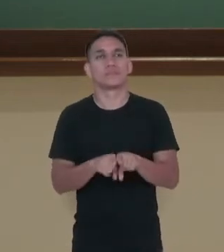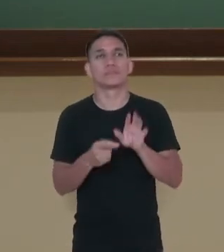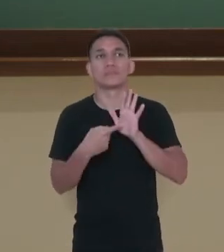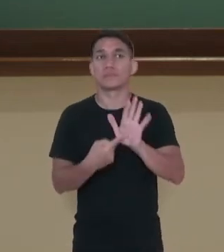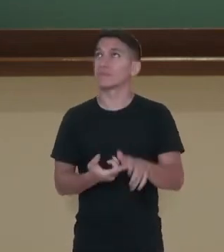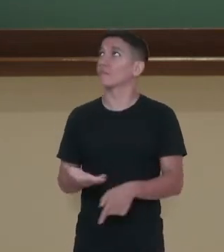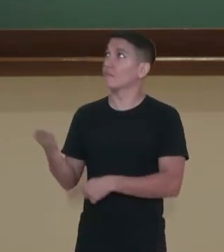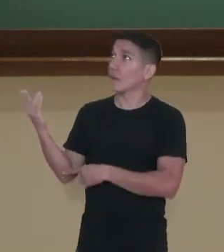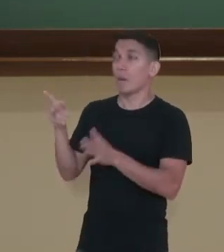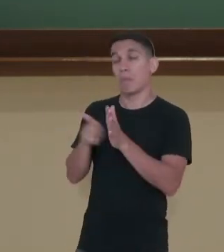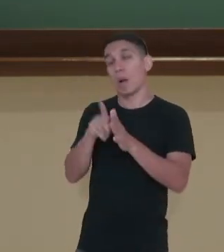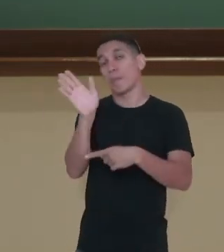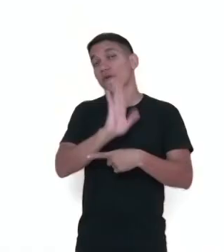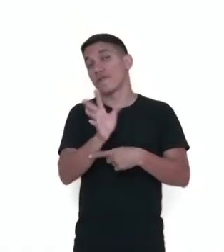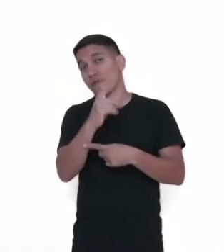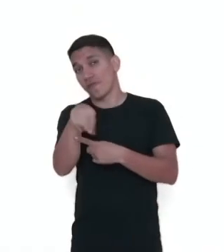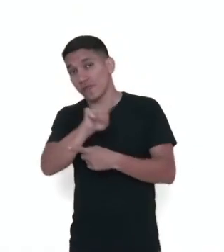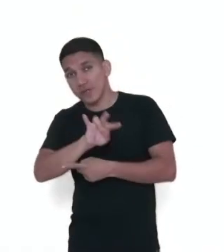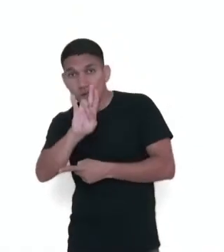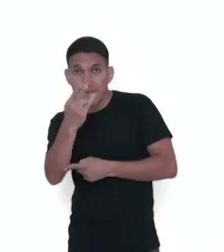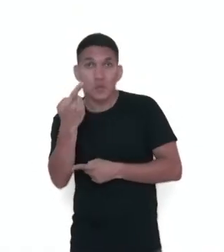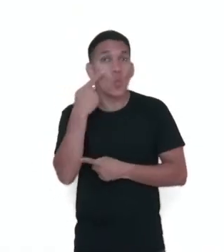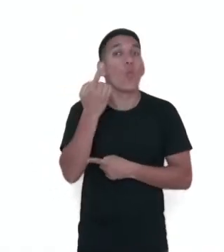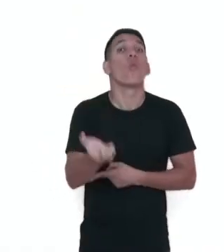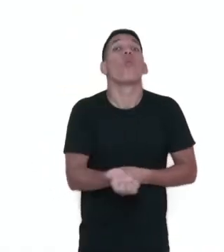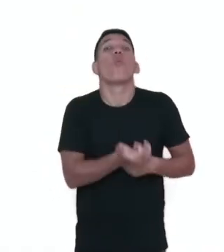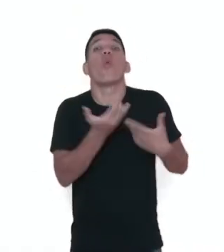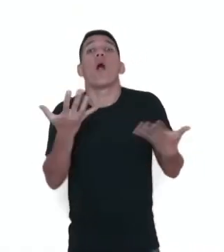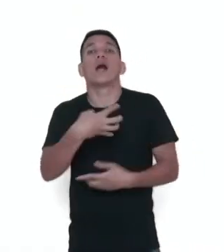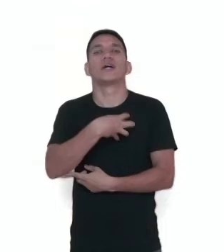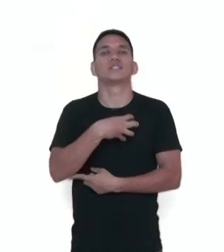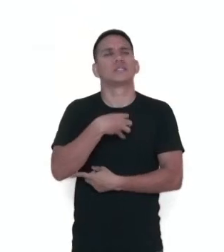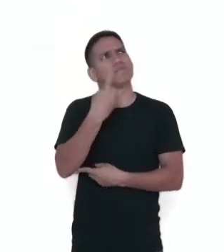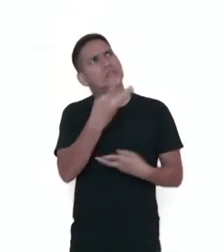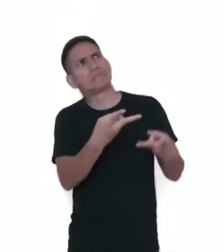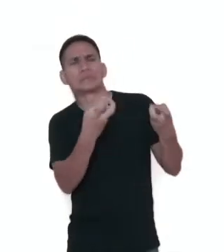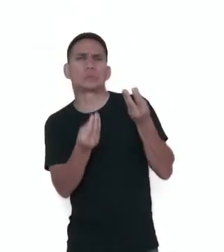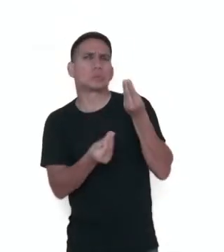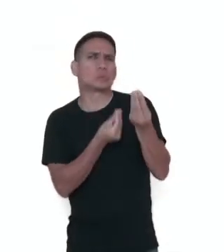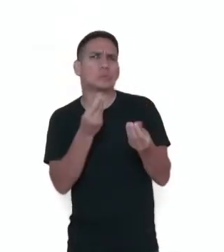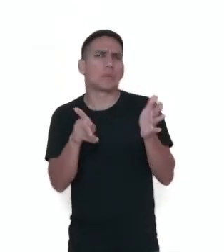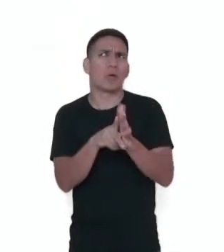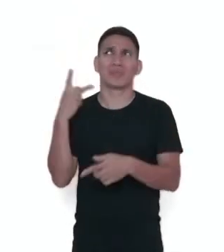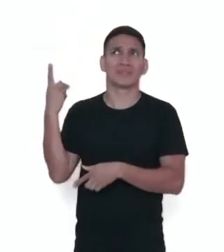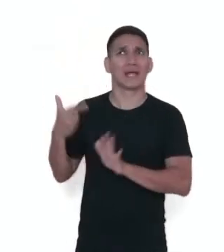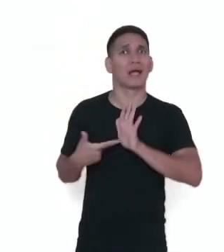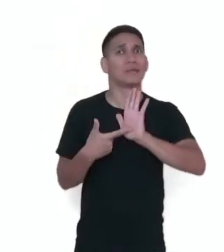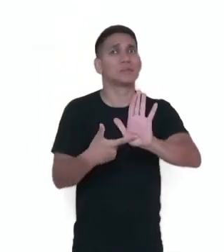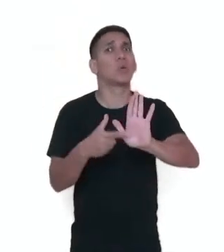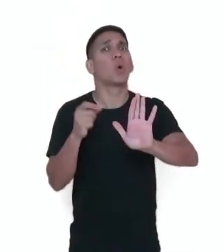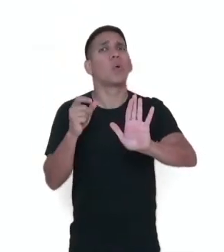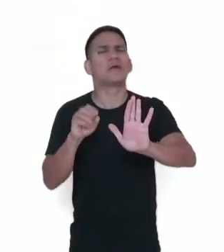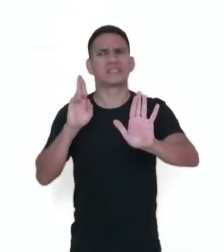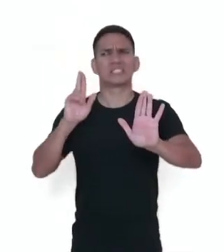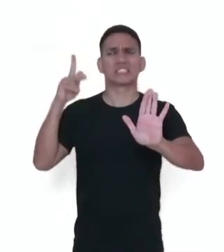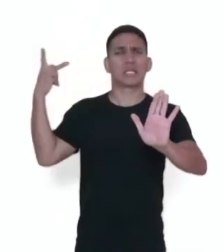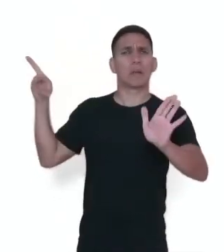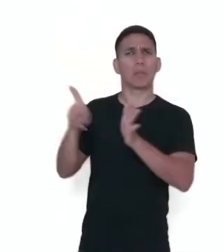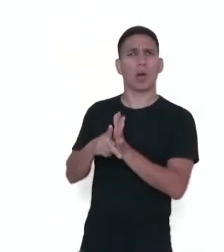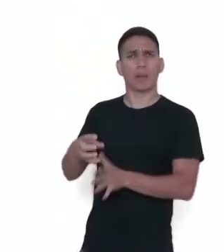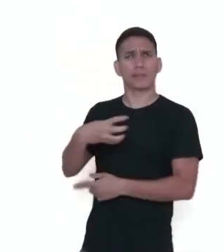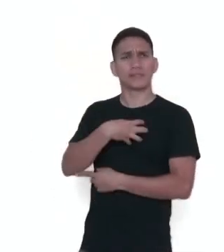A partir do vídeo que você assistiu, quais impressões você teve a respeito do trabalho de John Cage? O que tem de diferente da